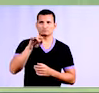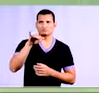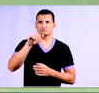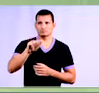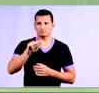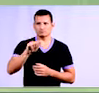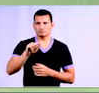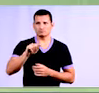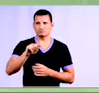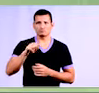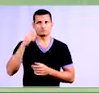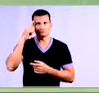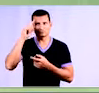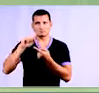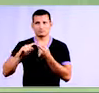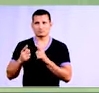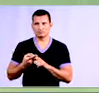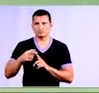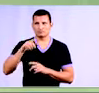lógica.